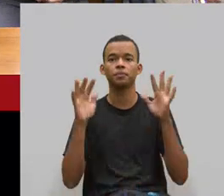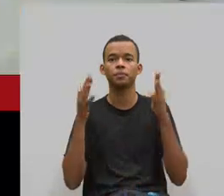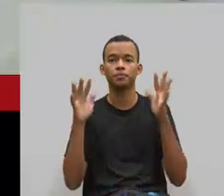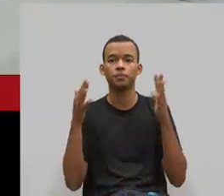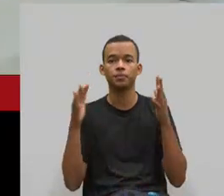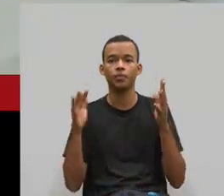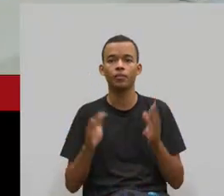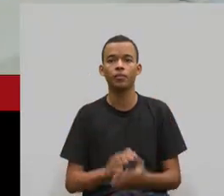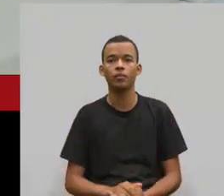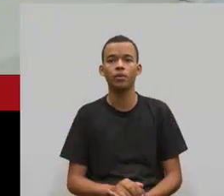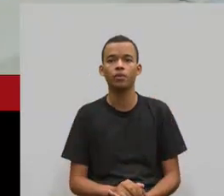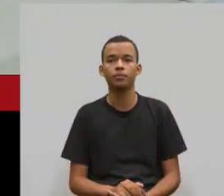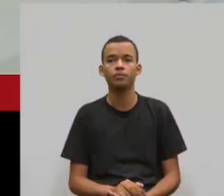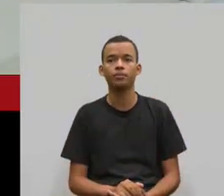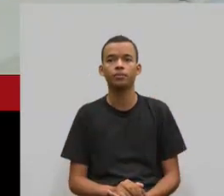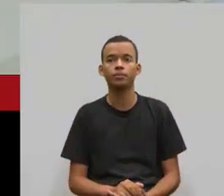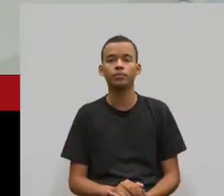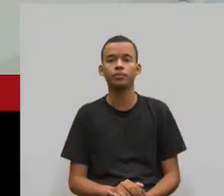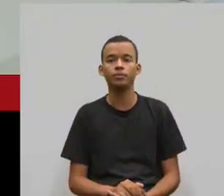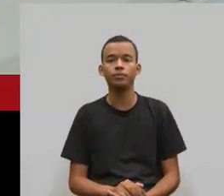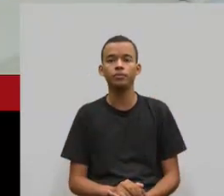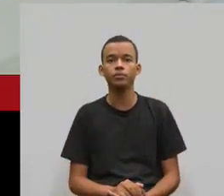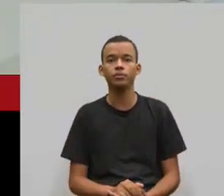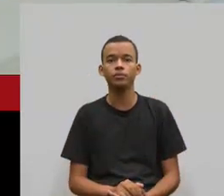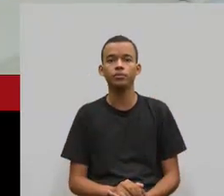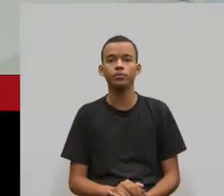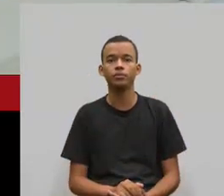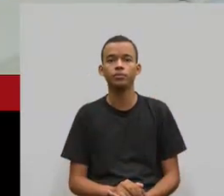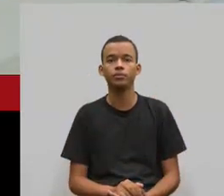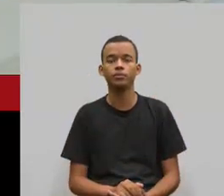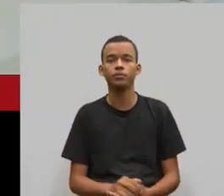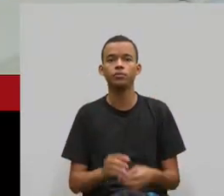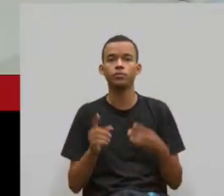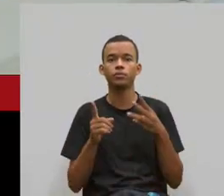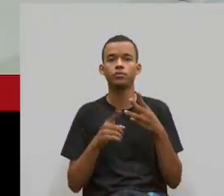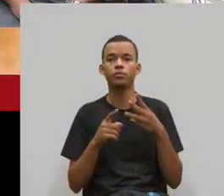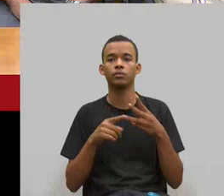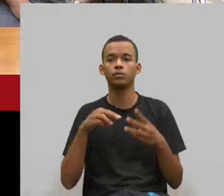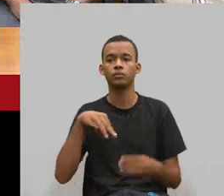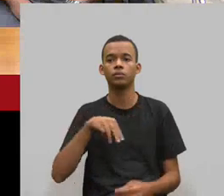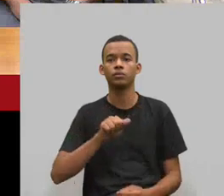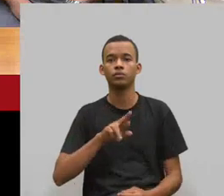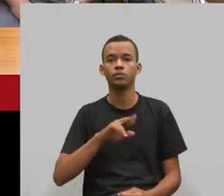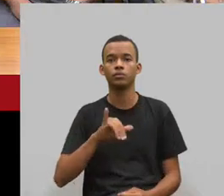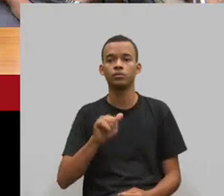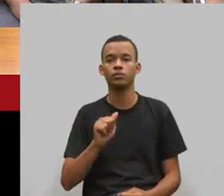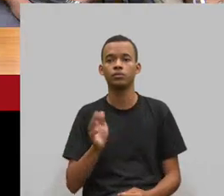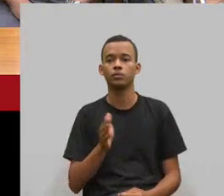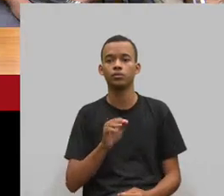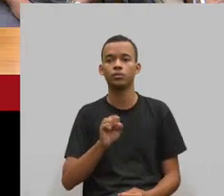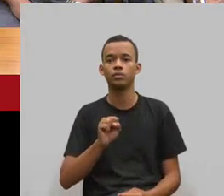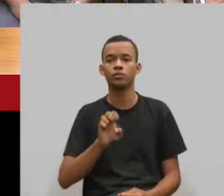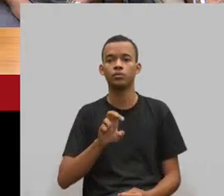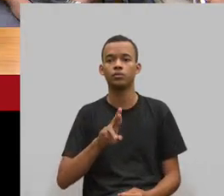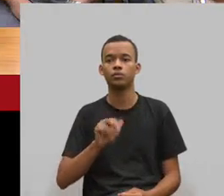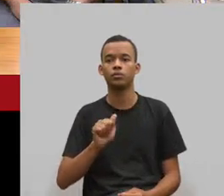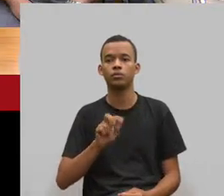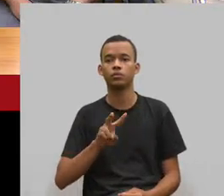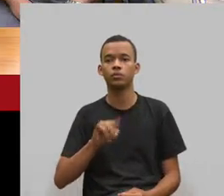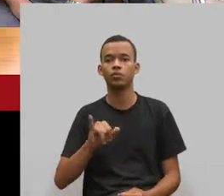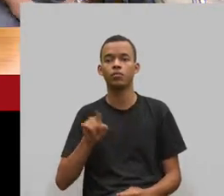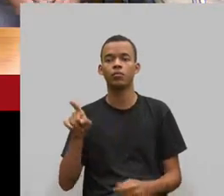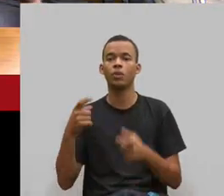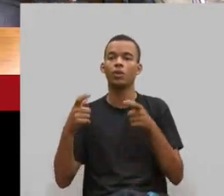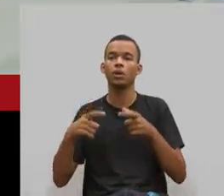Vespasiano e a sodara Maria Serafim Floriano vice-presidente da associação de ciclismo de Pedro